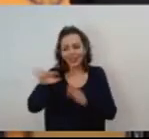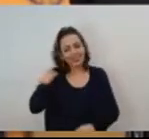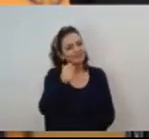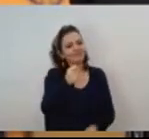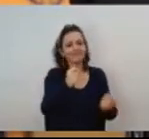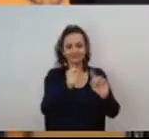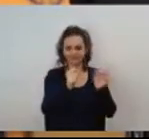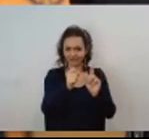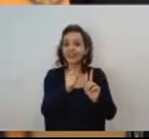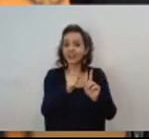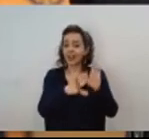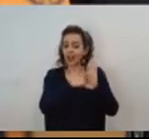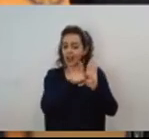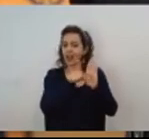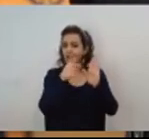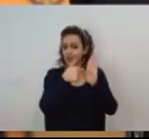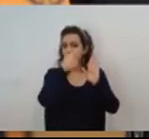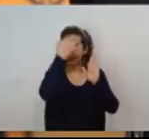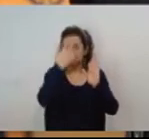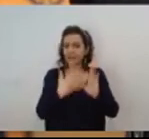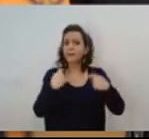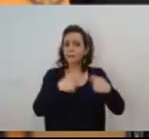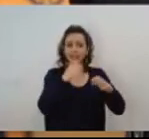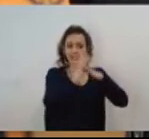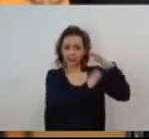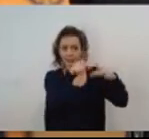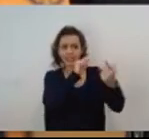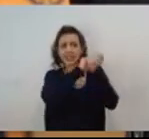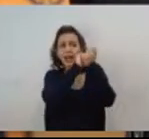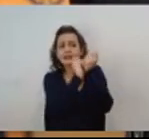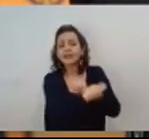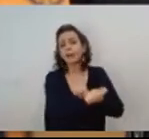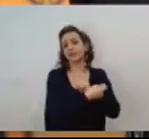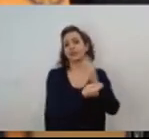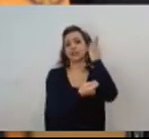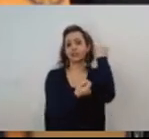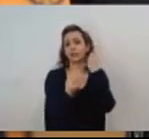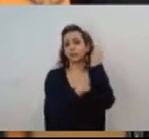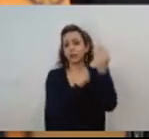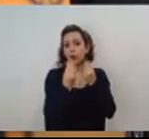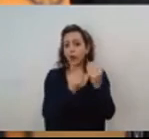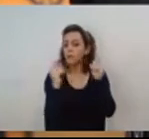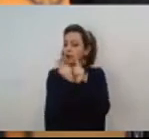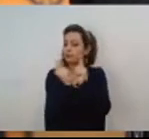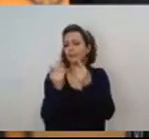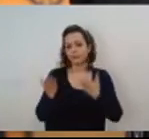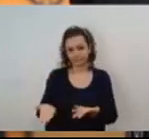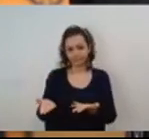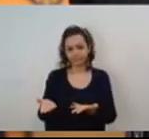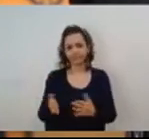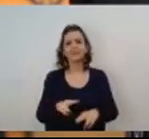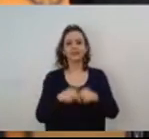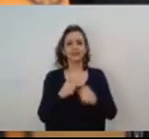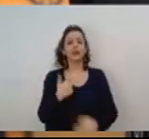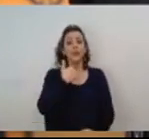proporções como um astro empreendedor eu me sinto extremamente confortável que aqui tem um ambiente que foi